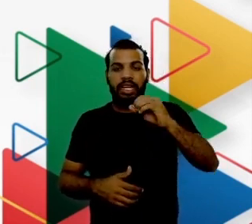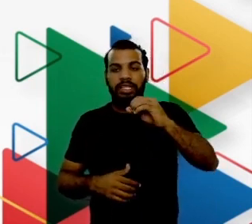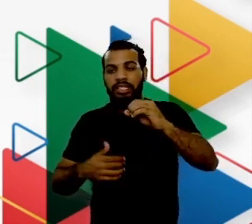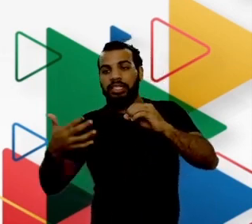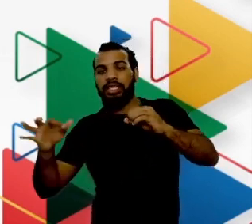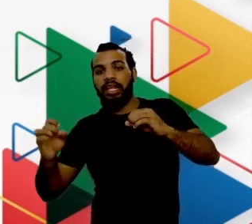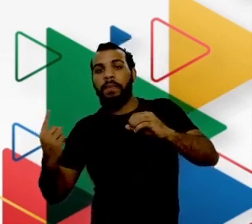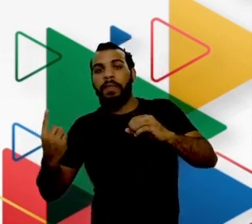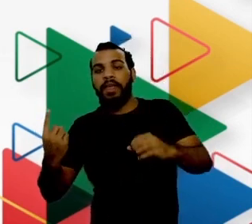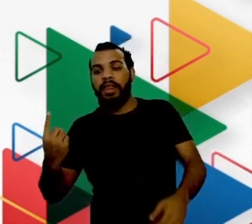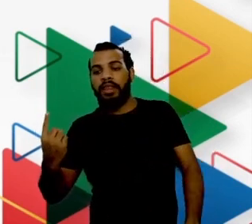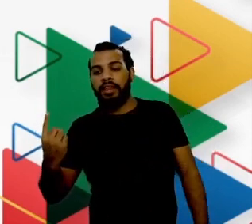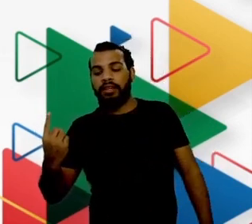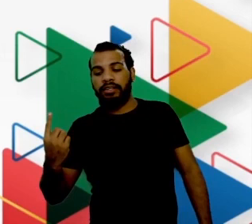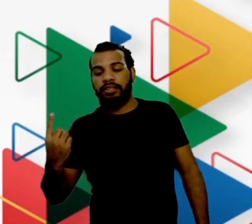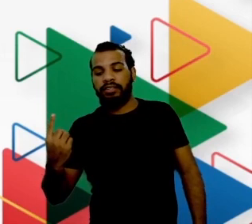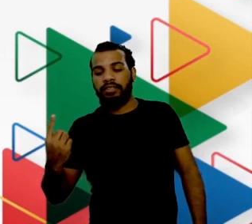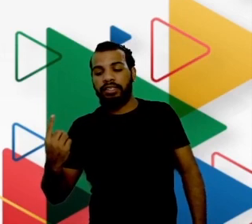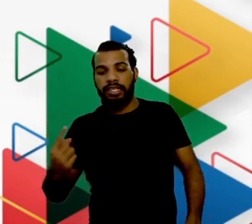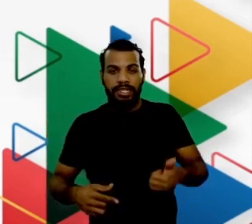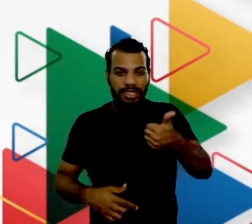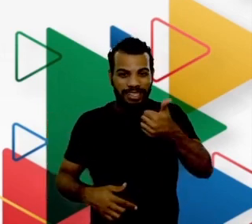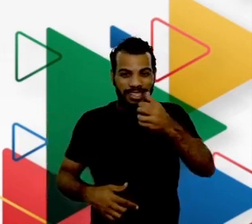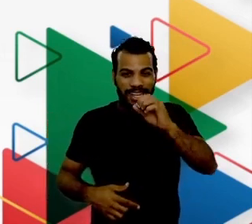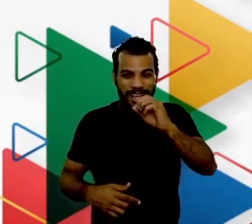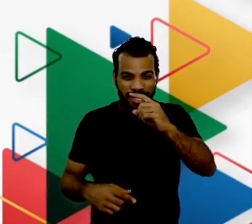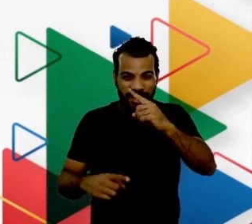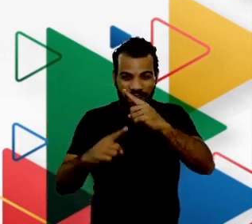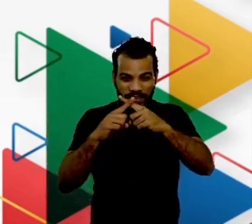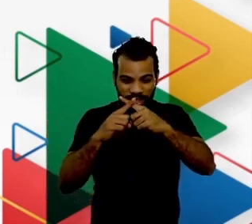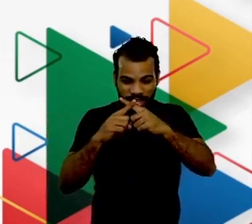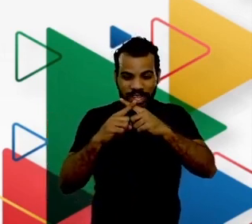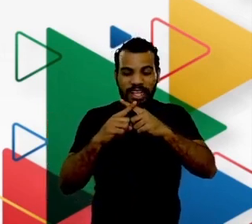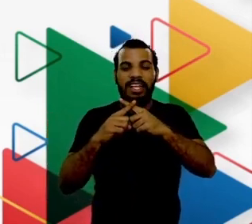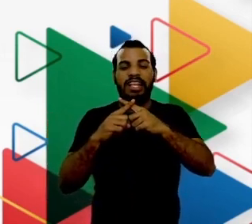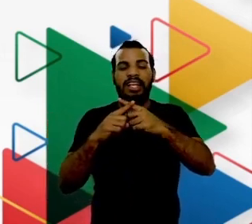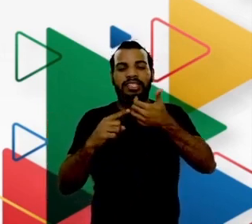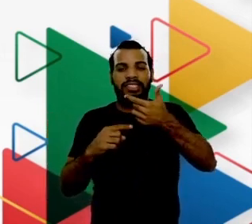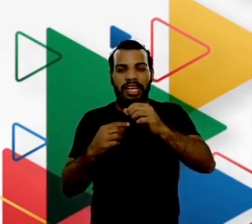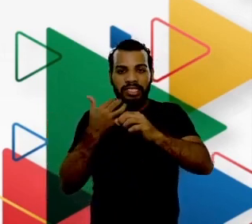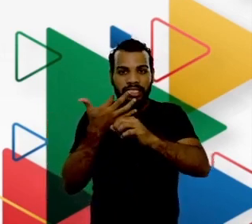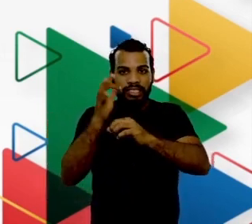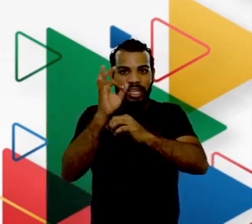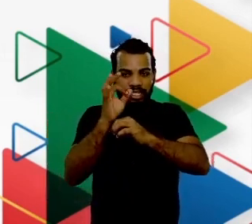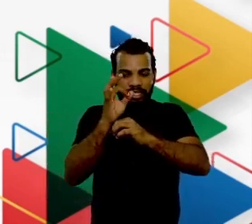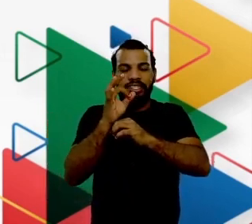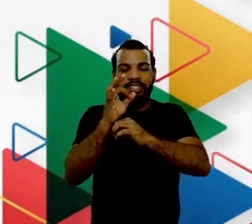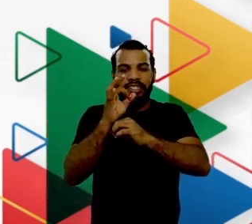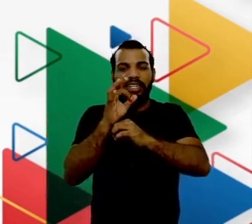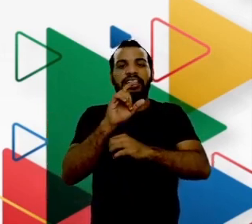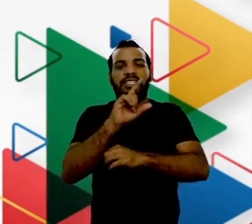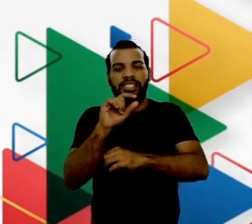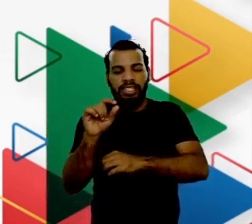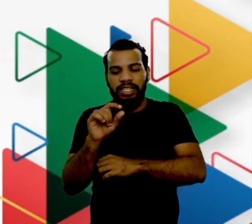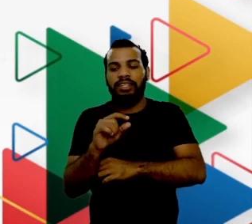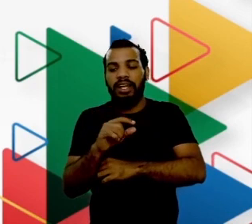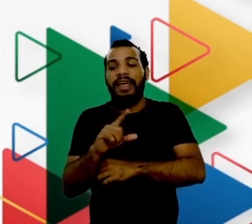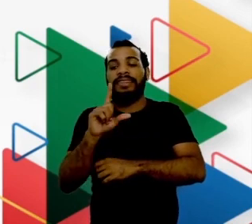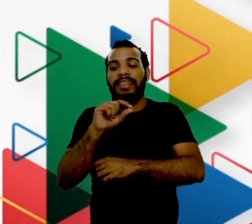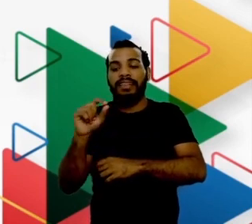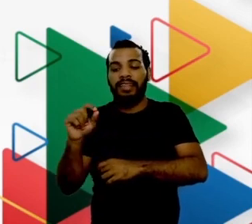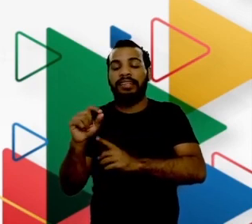primeira. 10 ao quadrado vezes 10 à primeira dá 10 à